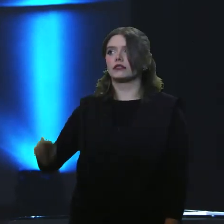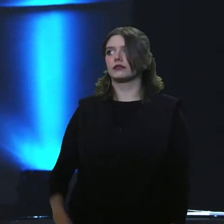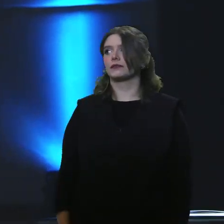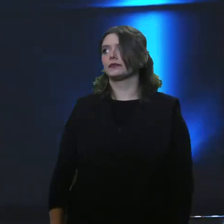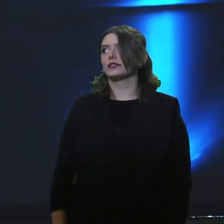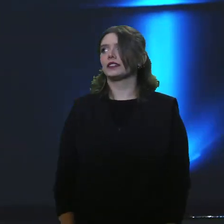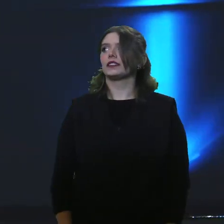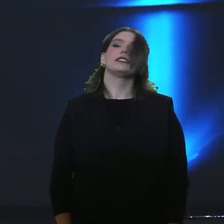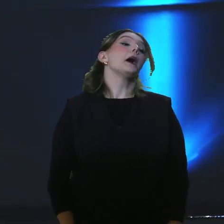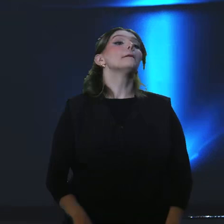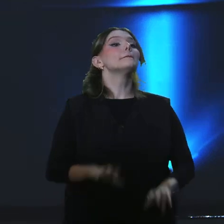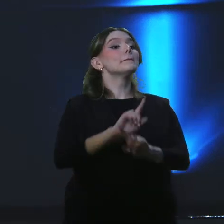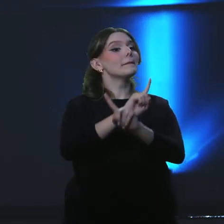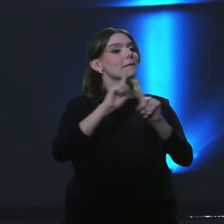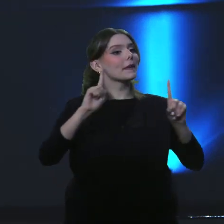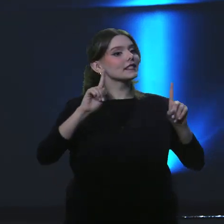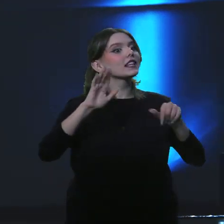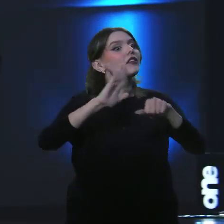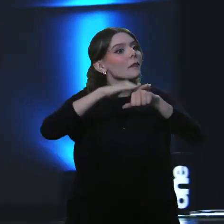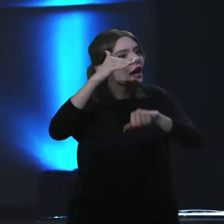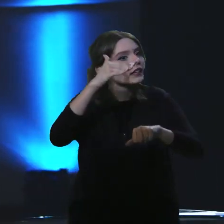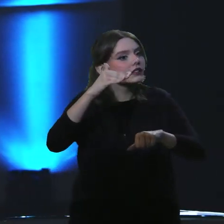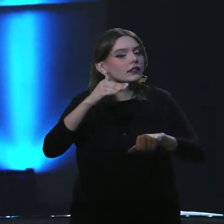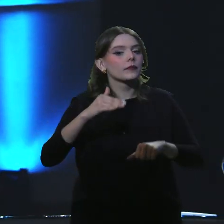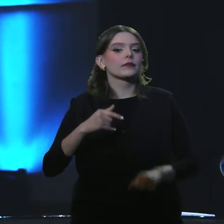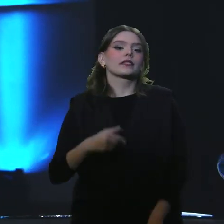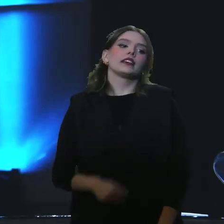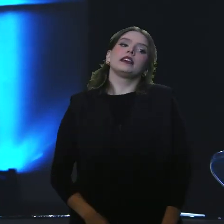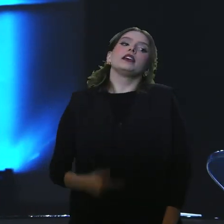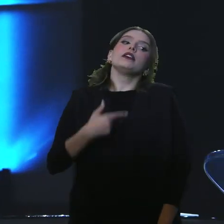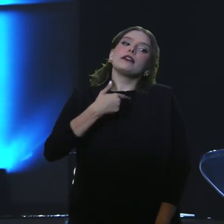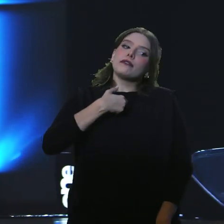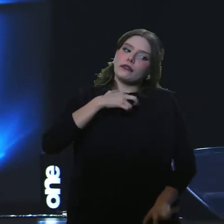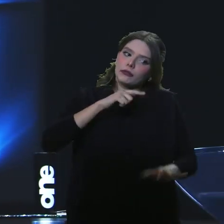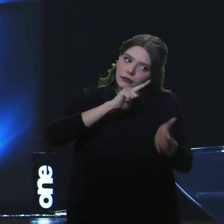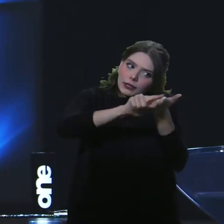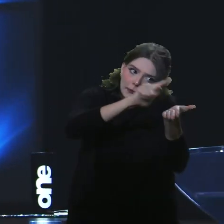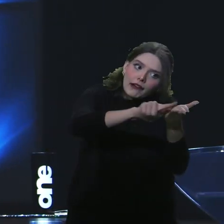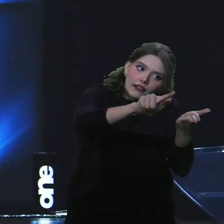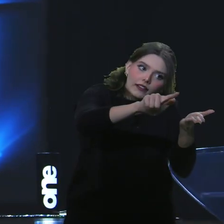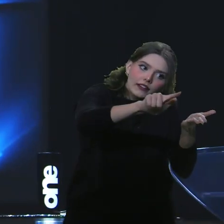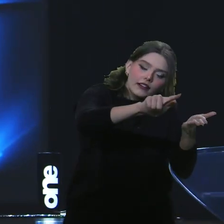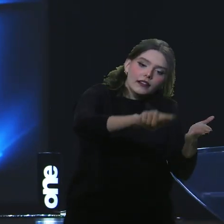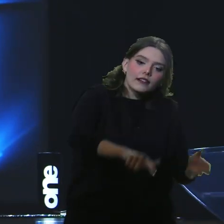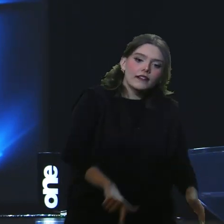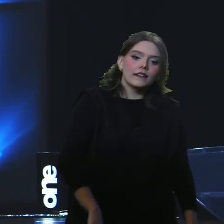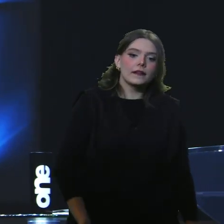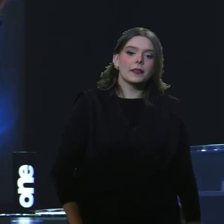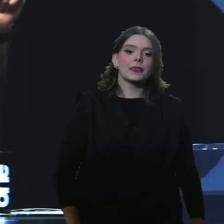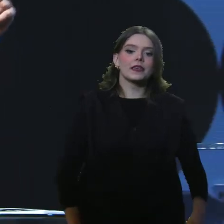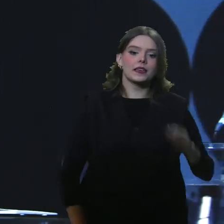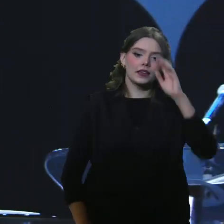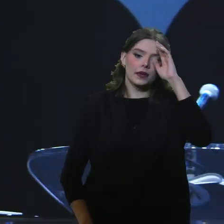Porém, mas algumas coisas foram acontecendo. O quê? Ela pensou, vou arrumar a bagunça que eu fiz. Foi até a área de